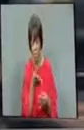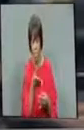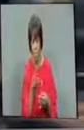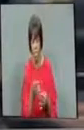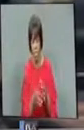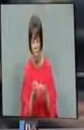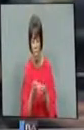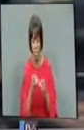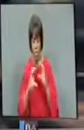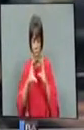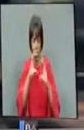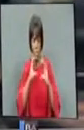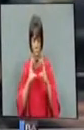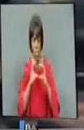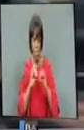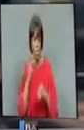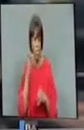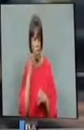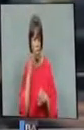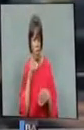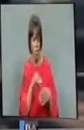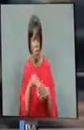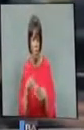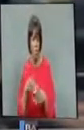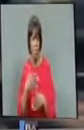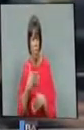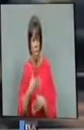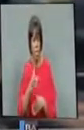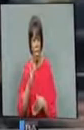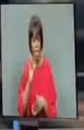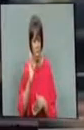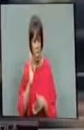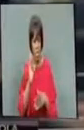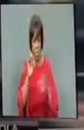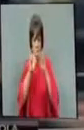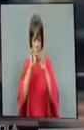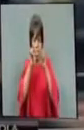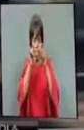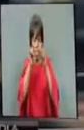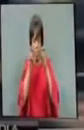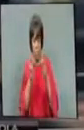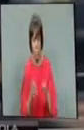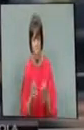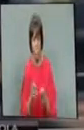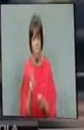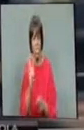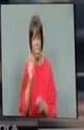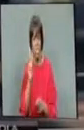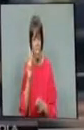Agora, Angola leva 14 empresas e 3 startups na conferência da Hungria.